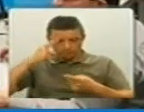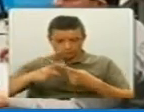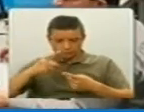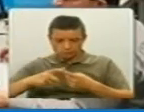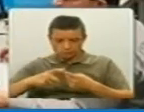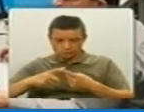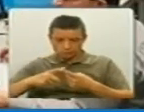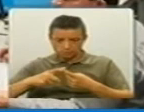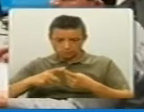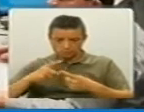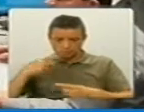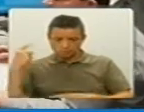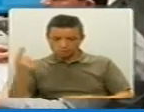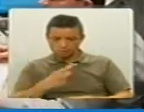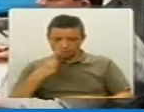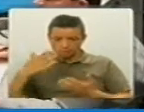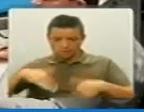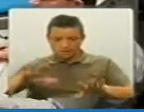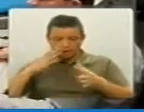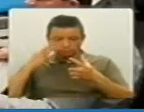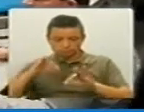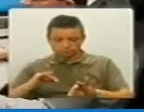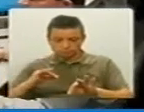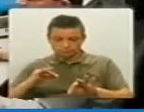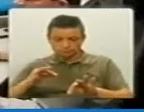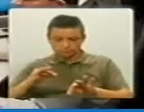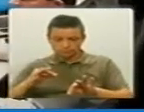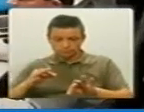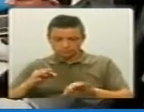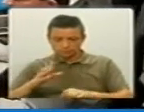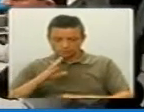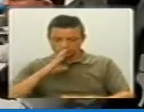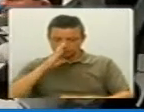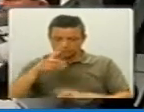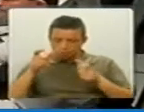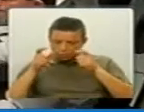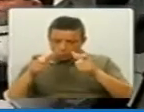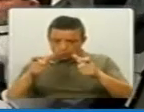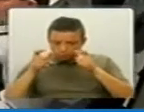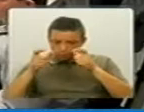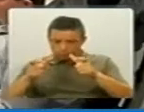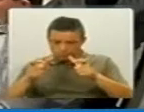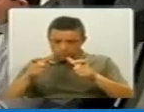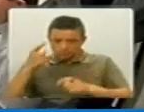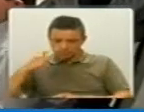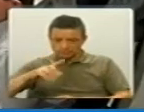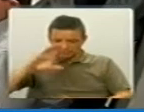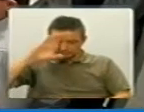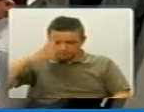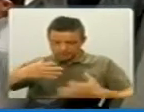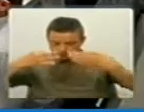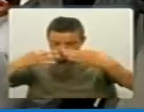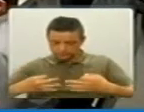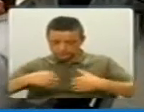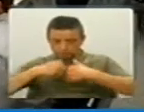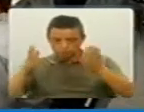exploração espacial. E por uma razão muito simples, é que os controladores da missão têm que ter uma noção muito precisa de todas